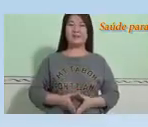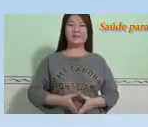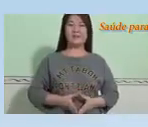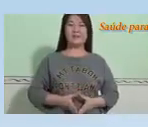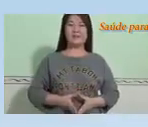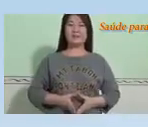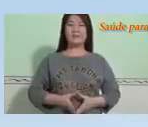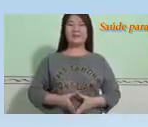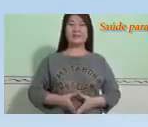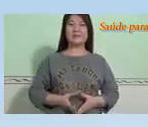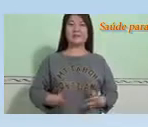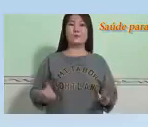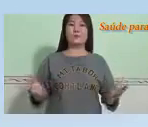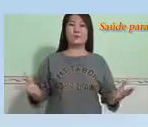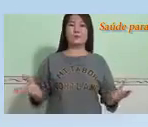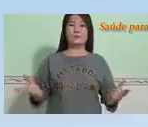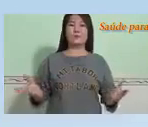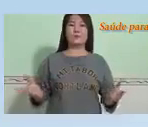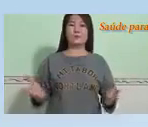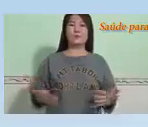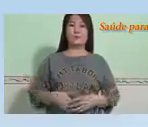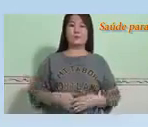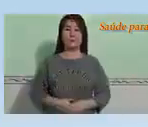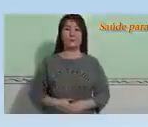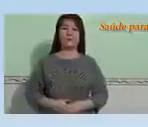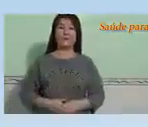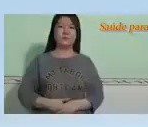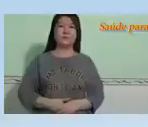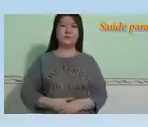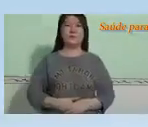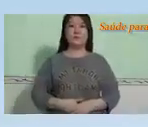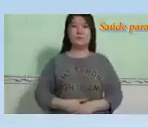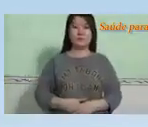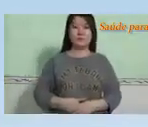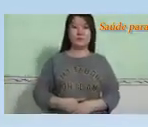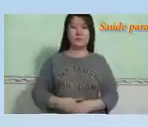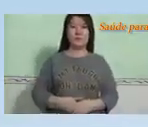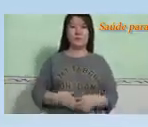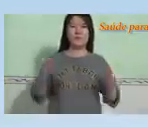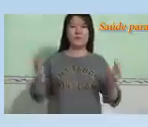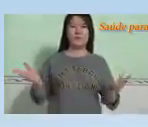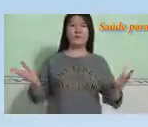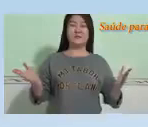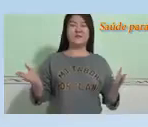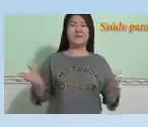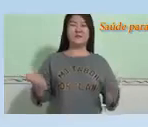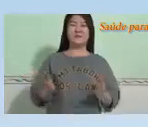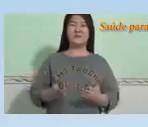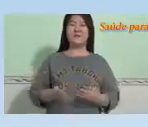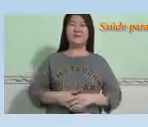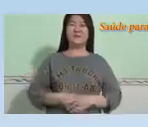brônquios, mucolíticos para ajudar a liberar o muco, nos casos em que o sistema respiratório piora